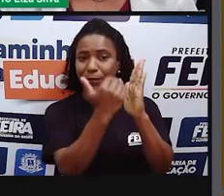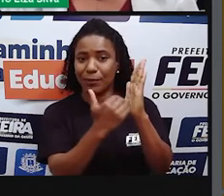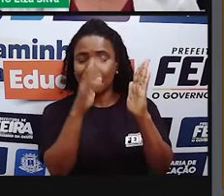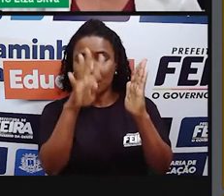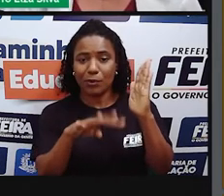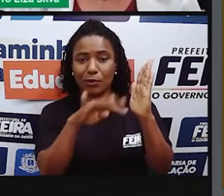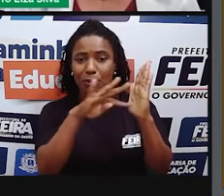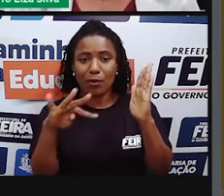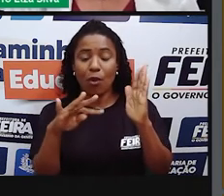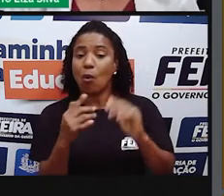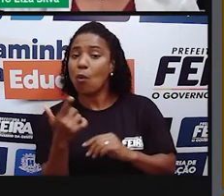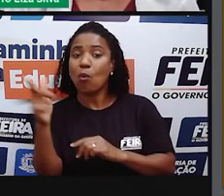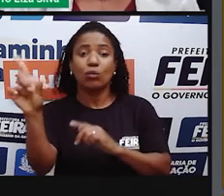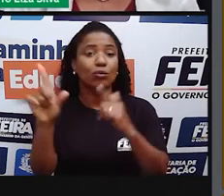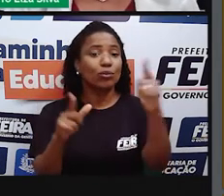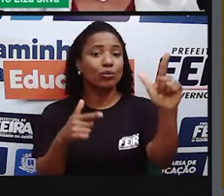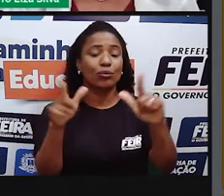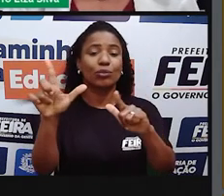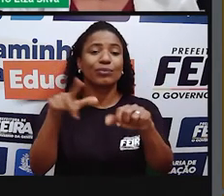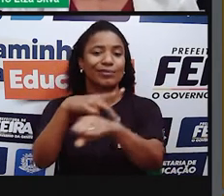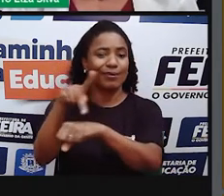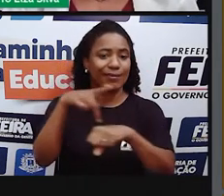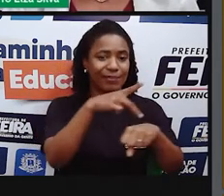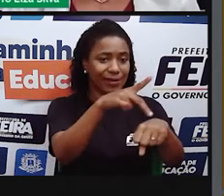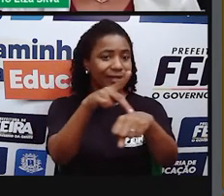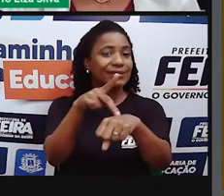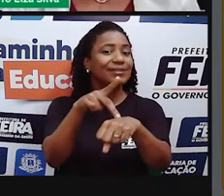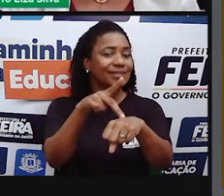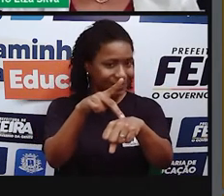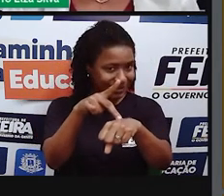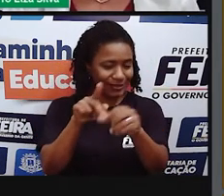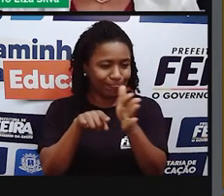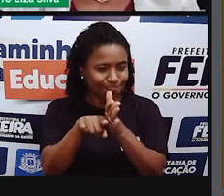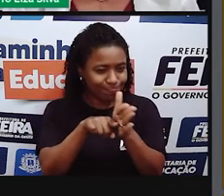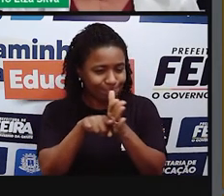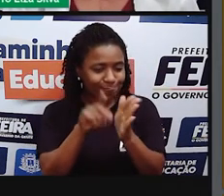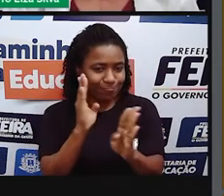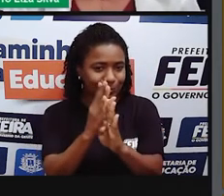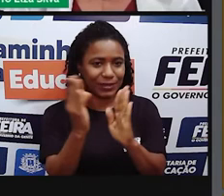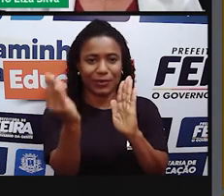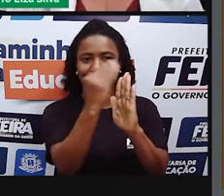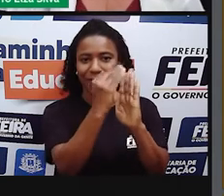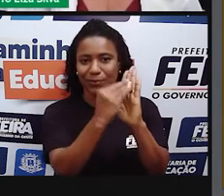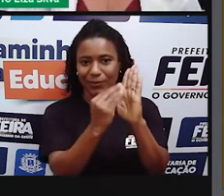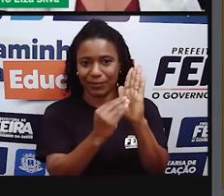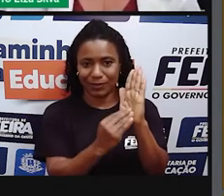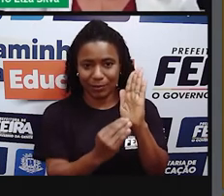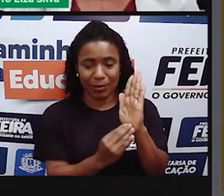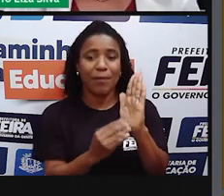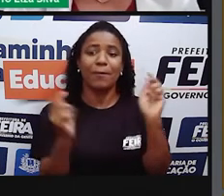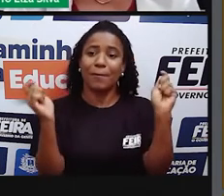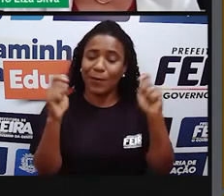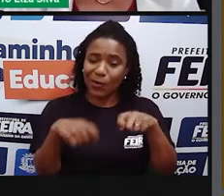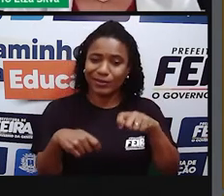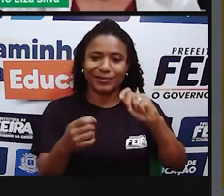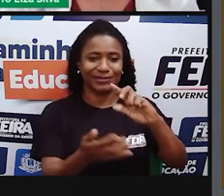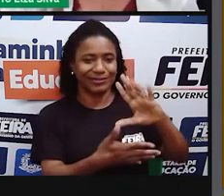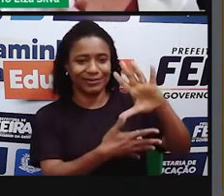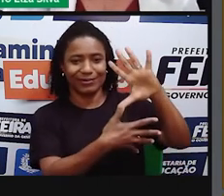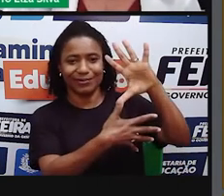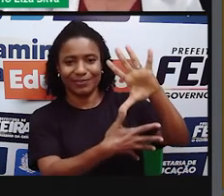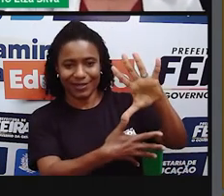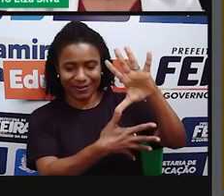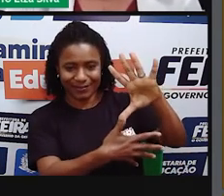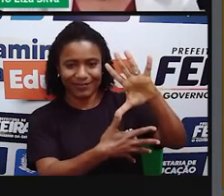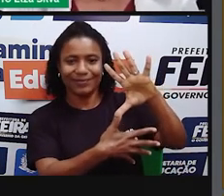Pesquise e acrescente essa informação. Inclusive, se possível, marque esses países no mapa que você